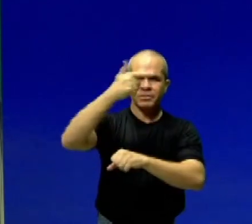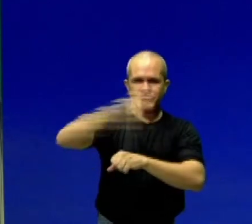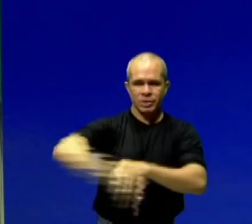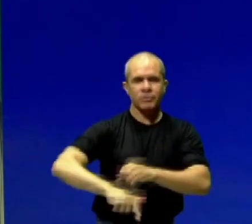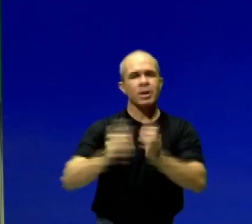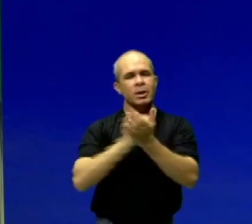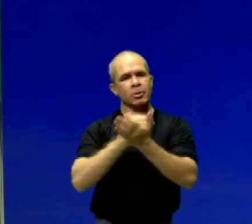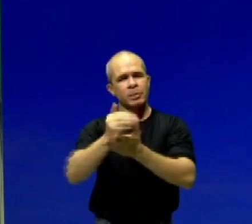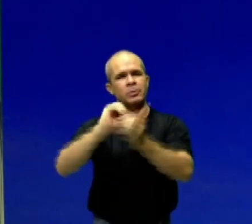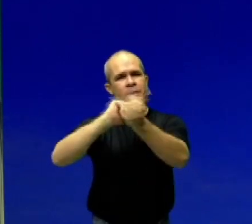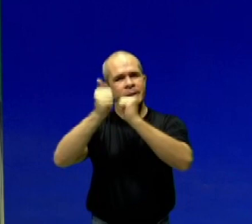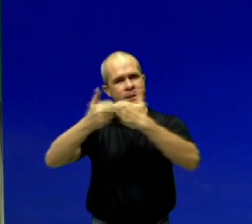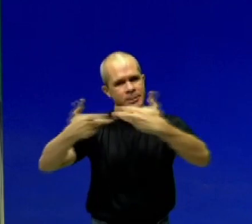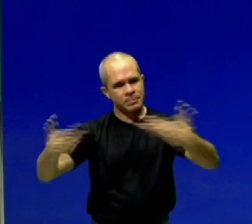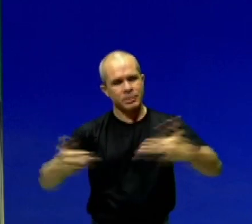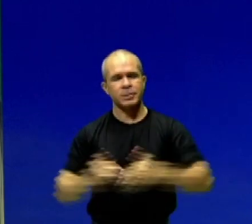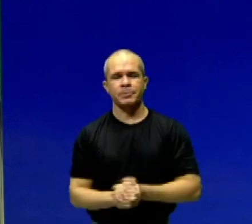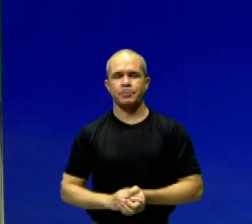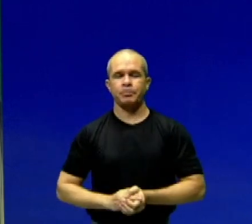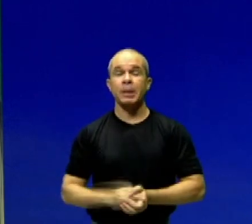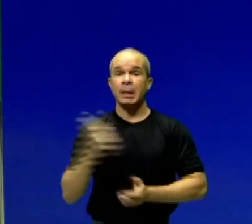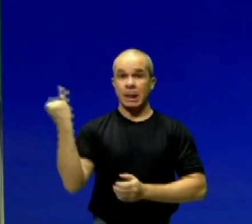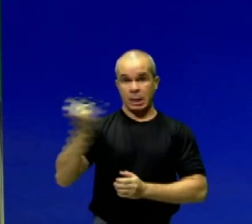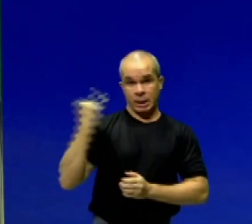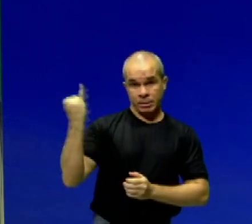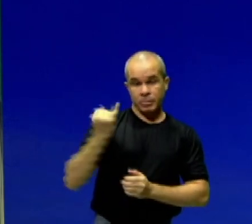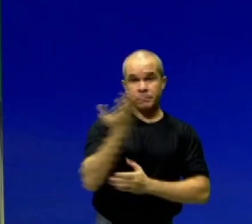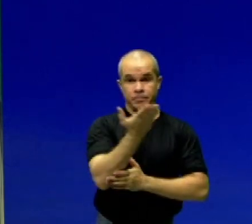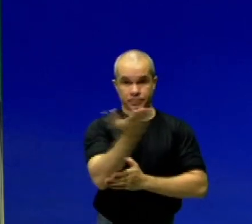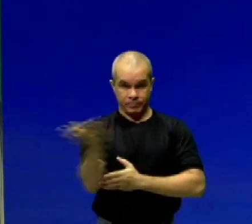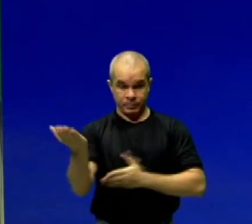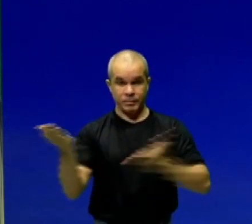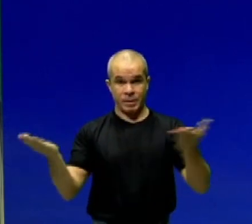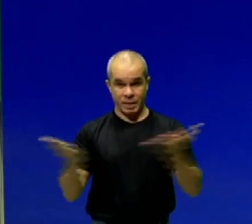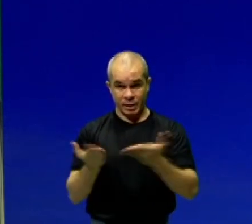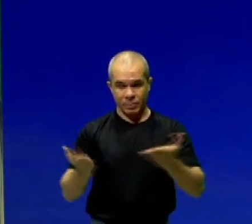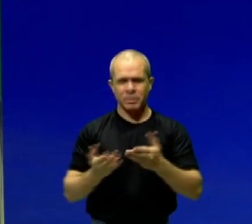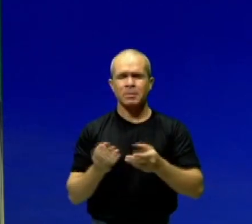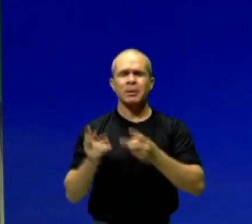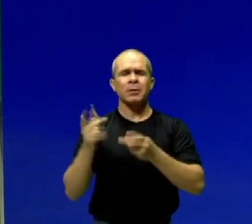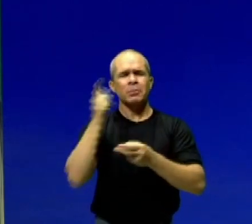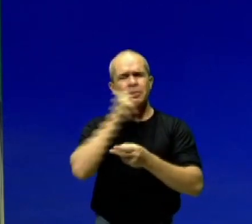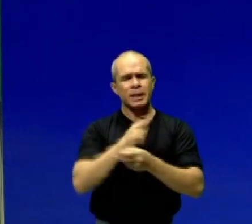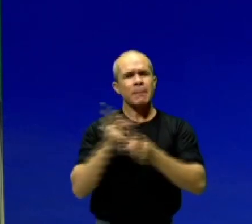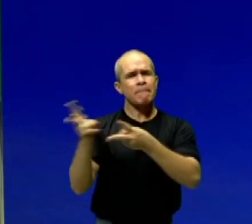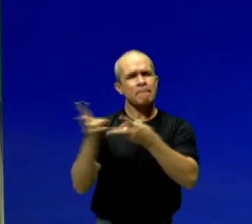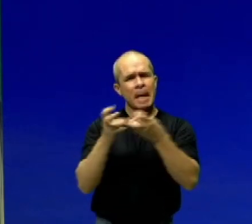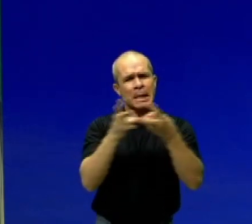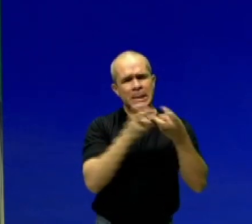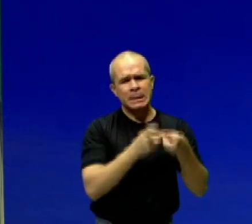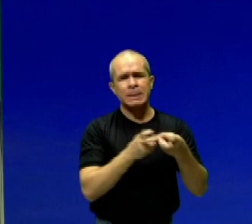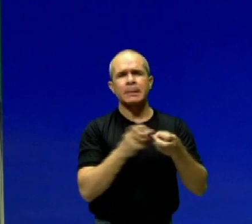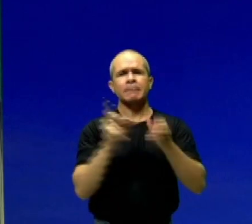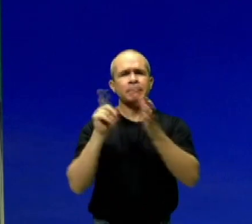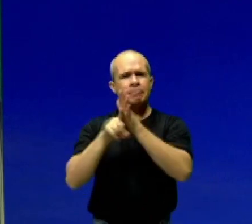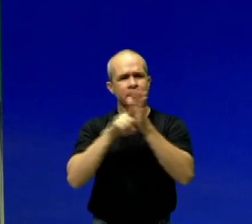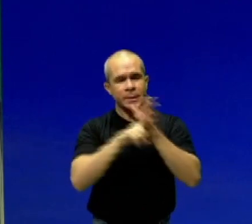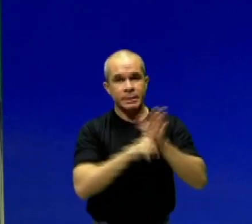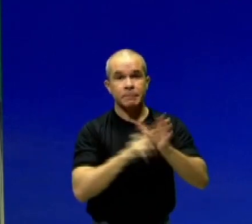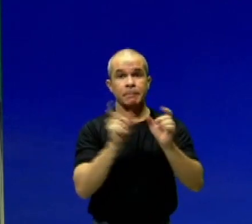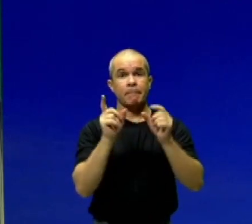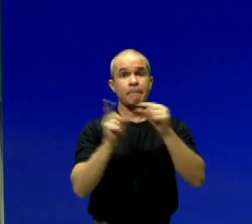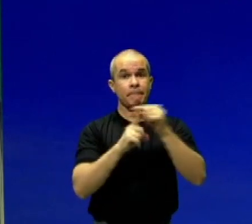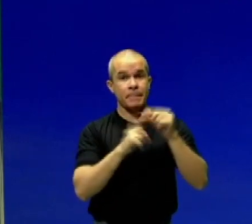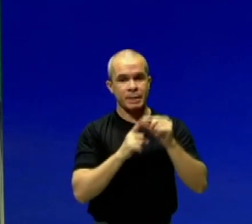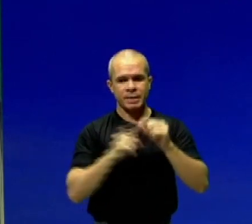começamos a falar sobre sports. É muito importante que vocês agora comecem a pesquisar sobre palavras que tem na sua